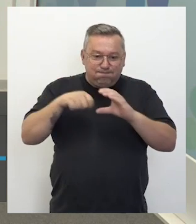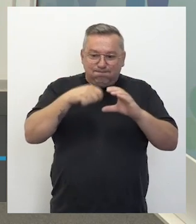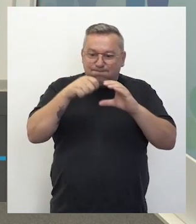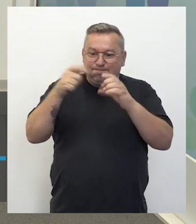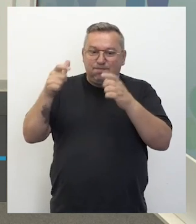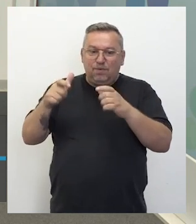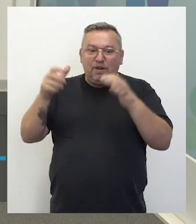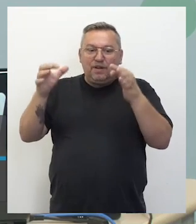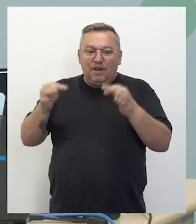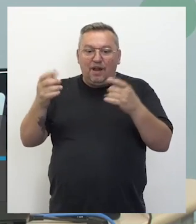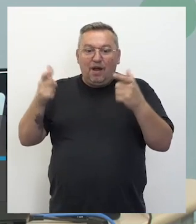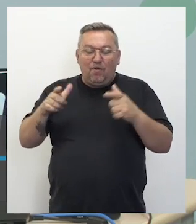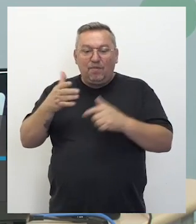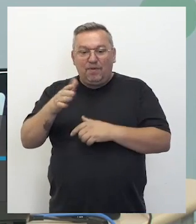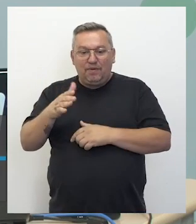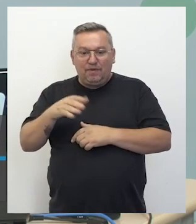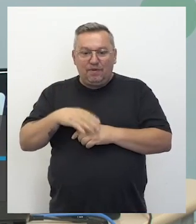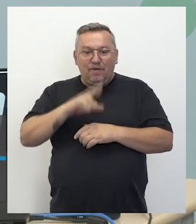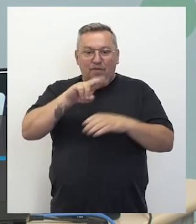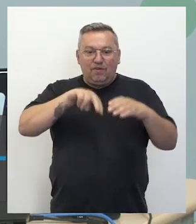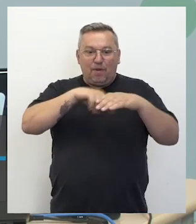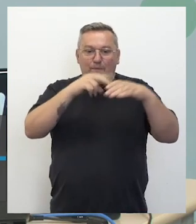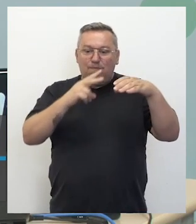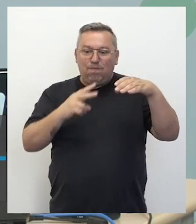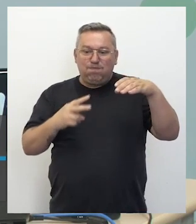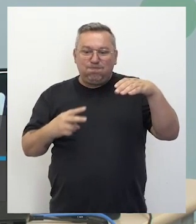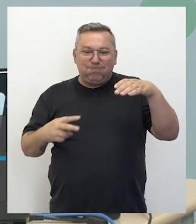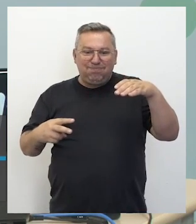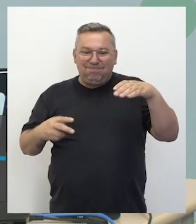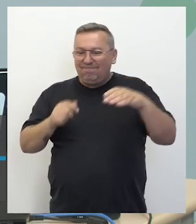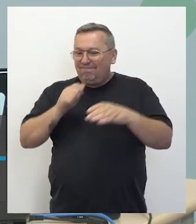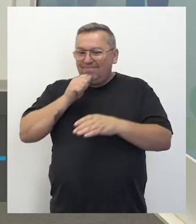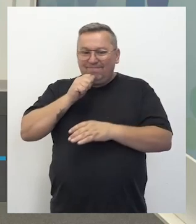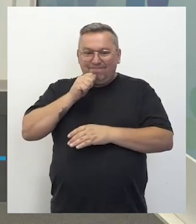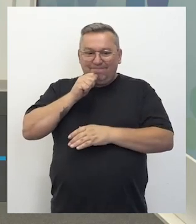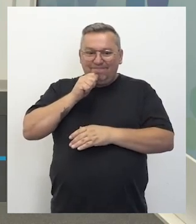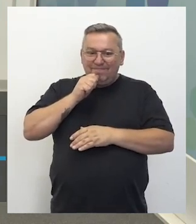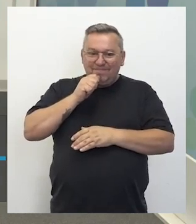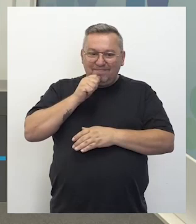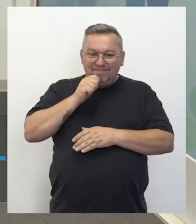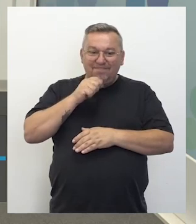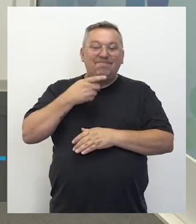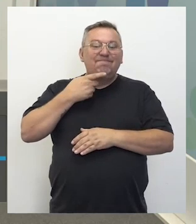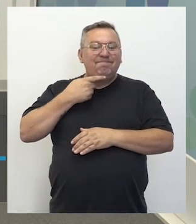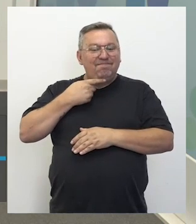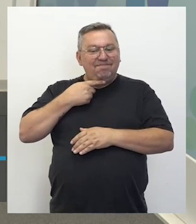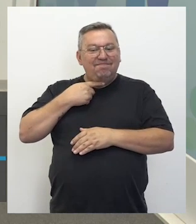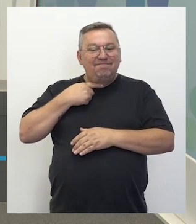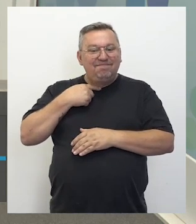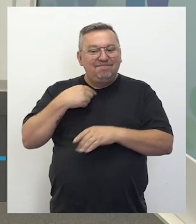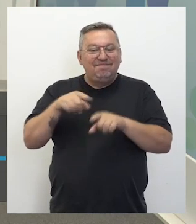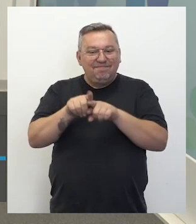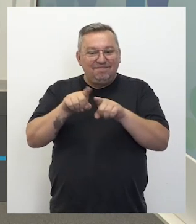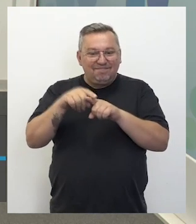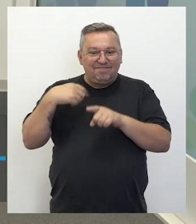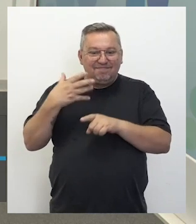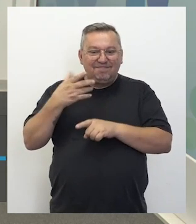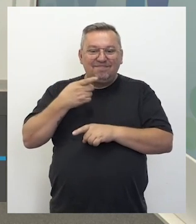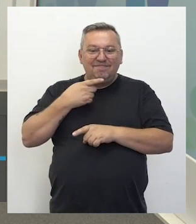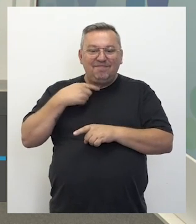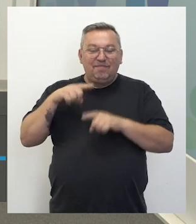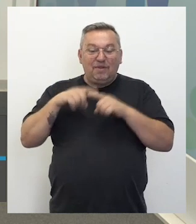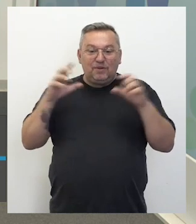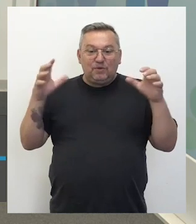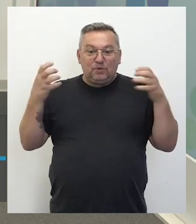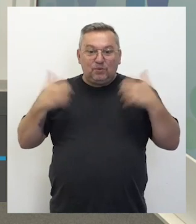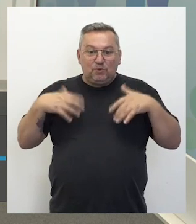certo, né? Já sabem mais ou menos. Você já mergulhou, Edjoel? Não tive esse prazer ainda. Mas você tem vontade, né? Sem Professor dúvida. de ciências, até eu tenho, mas eu tenho